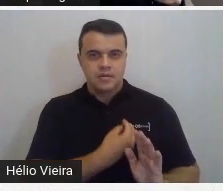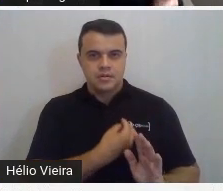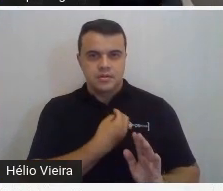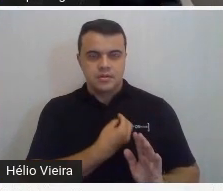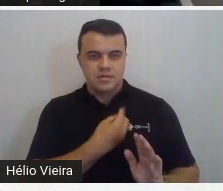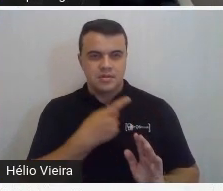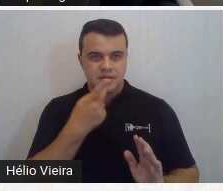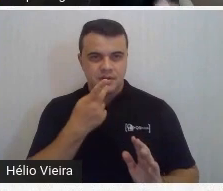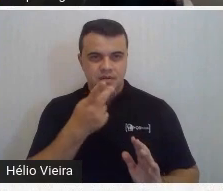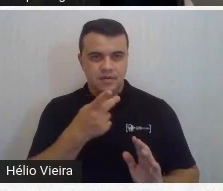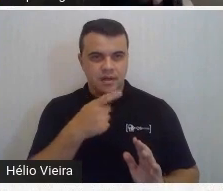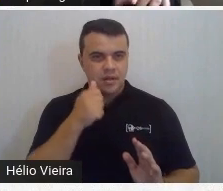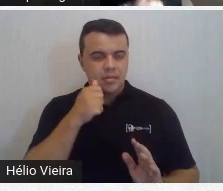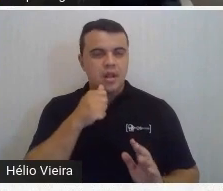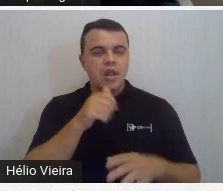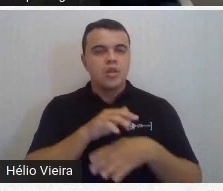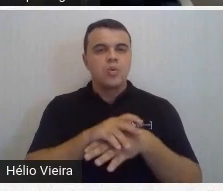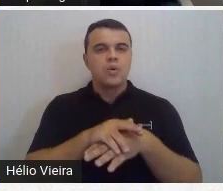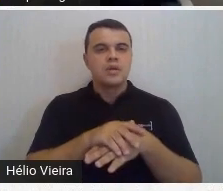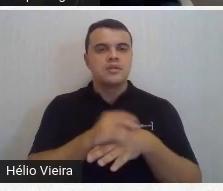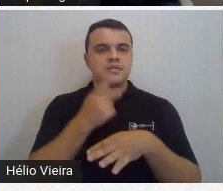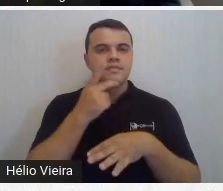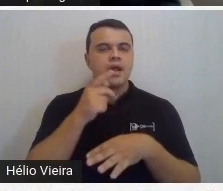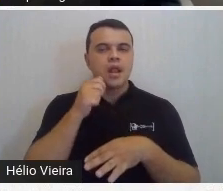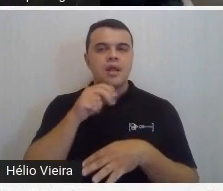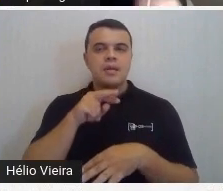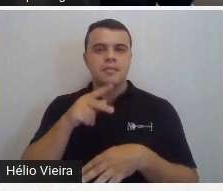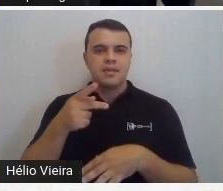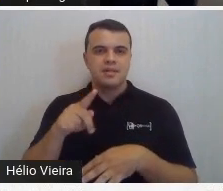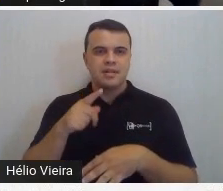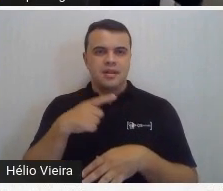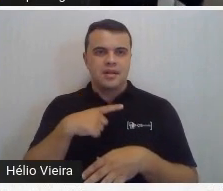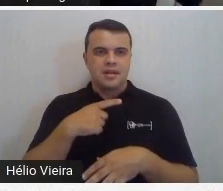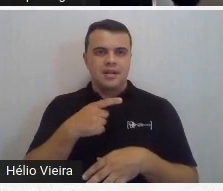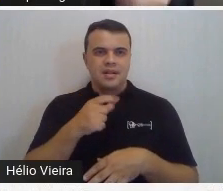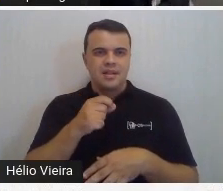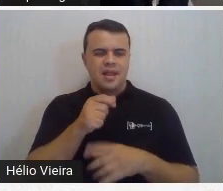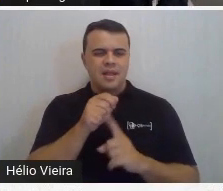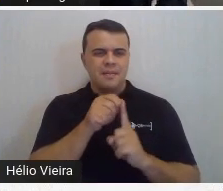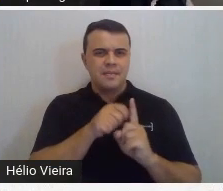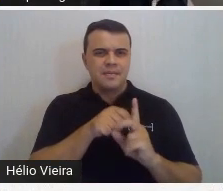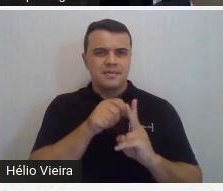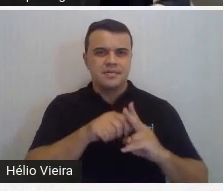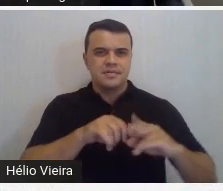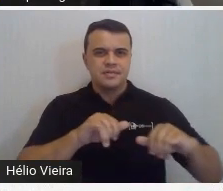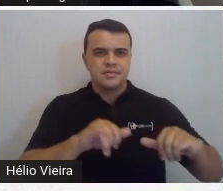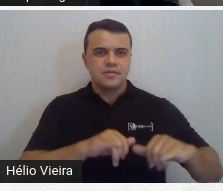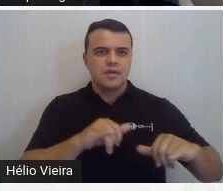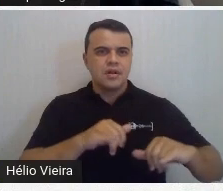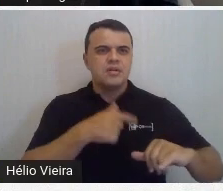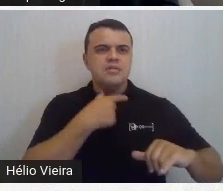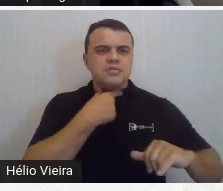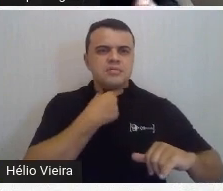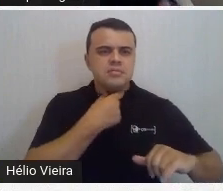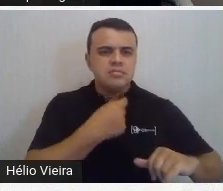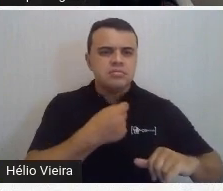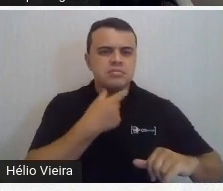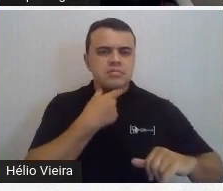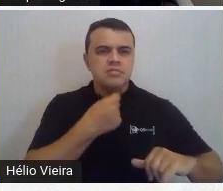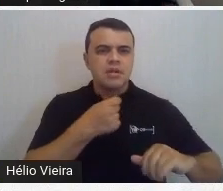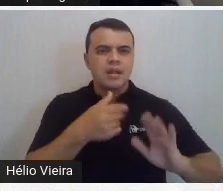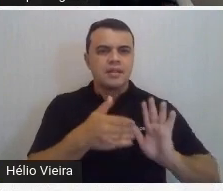esta tela, a menina doente, retrata a irmã, que passou meses sofrendo com tuberculose na cama, até